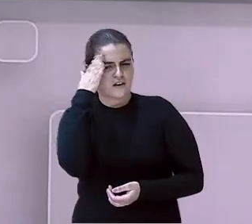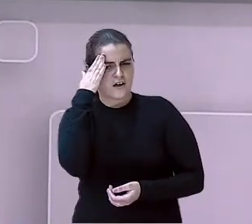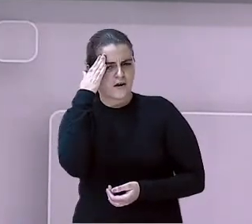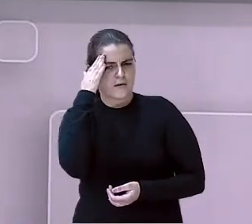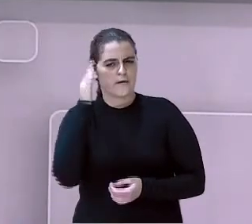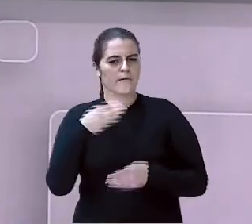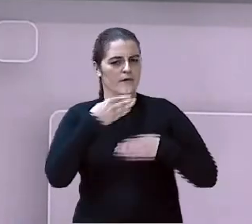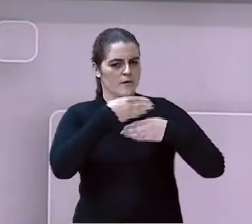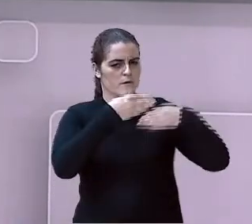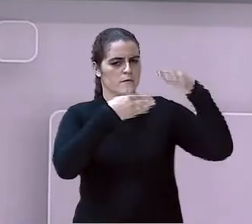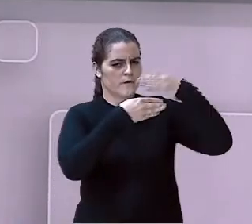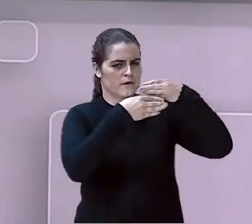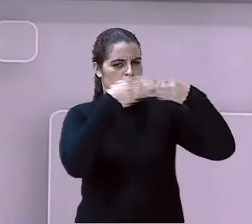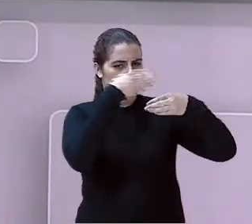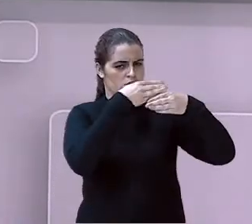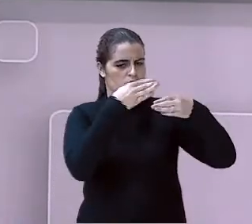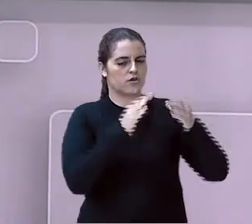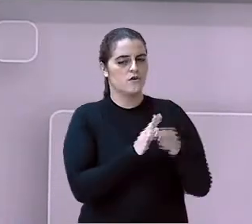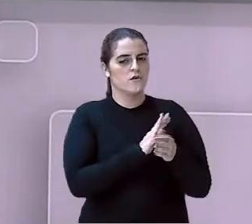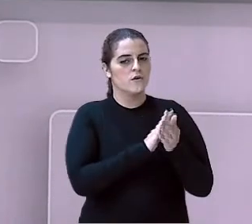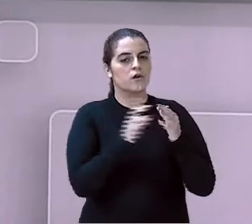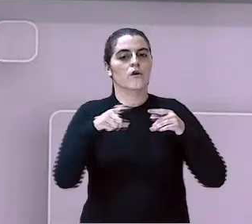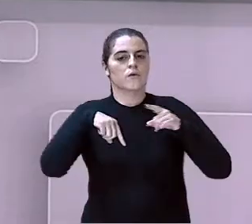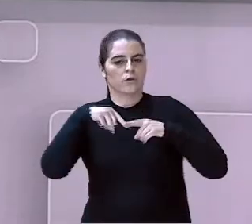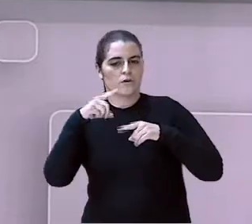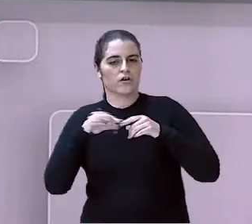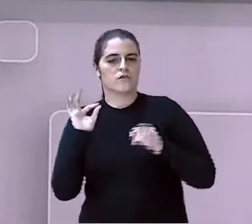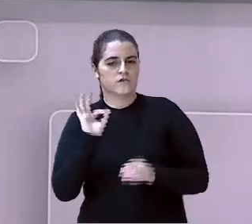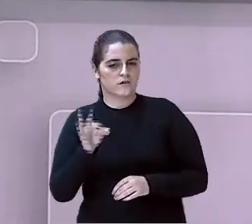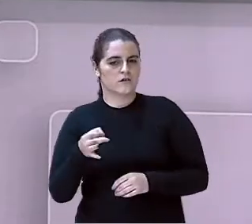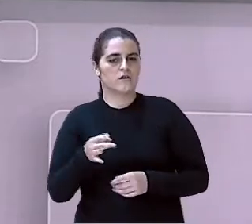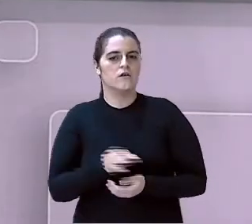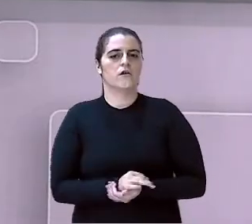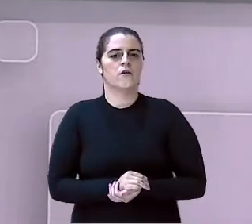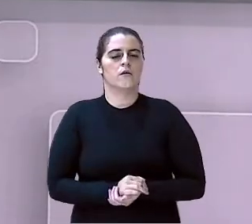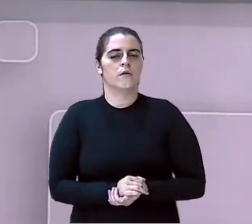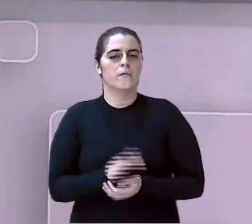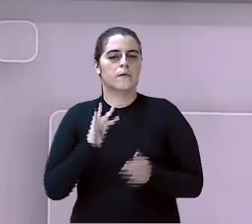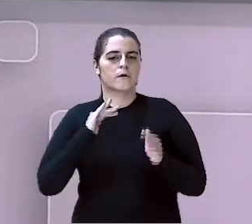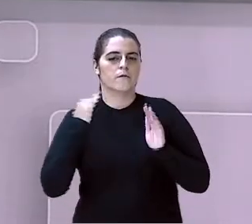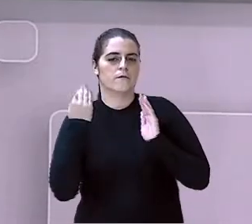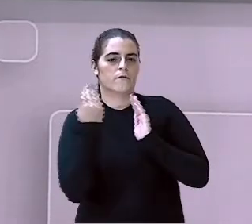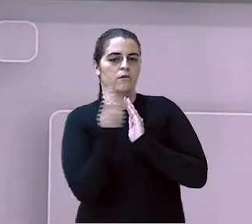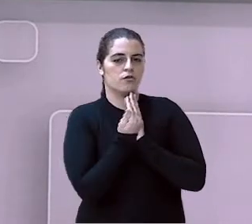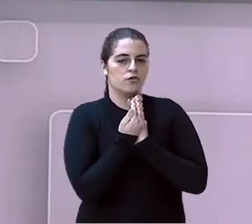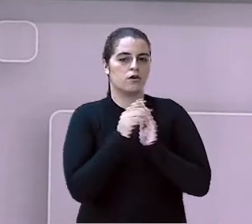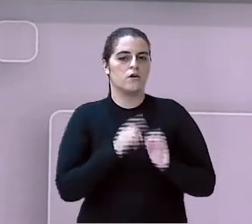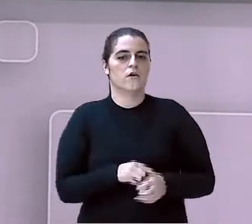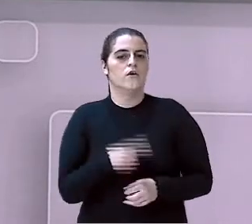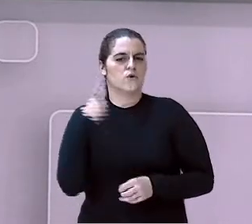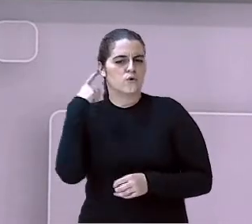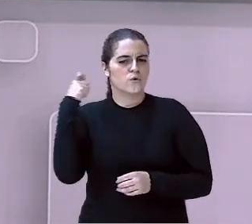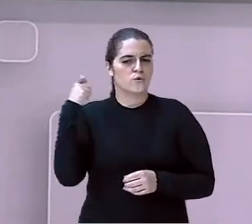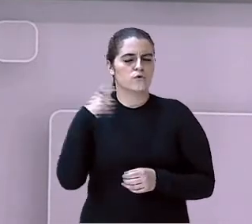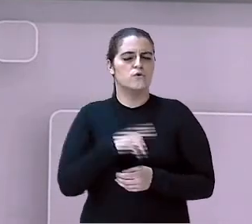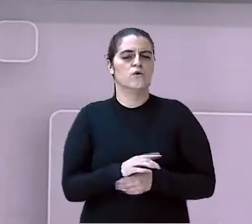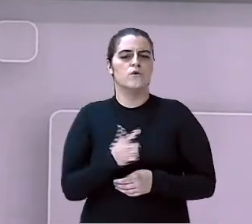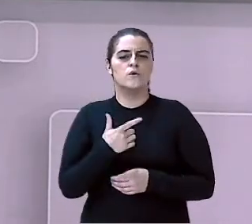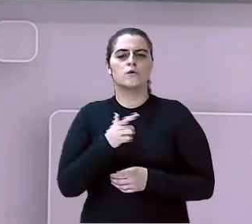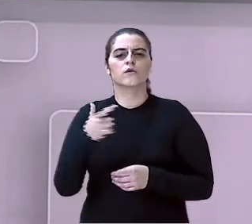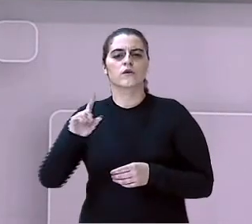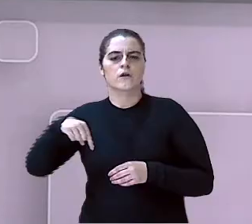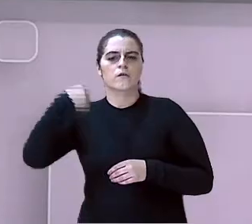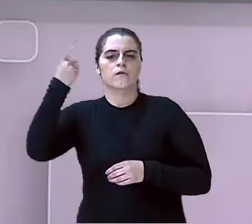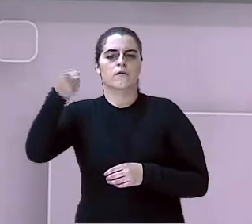já são revestidas, já é usado um material correto para poder fechar e não deixar esse som sair. E